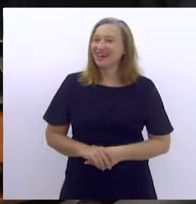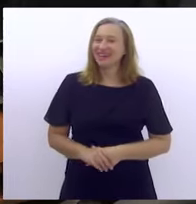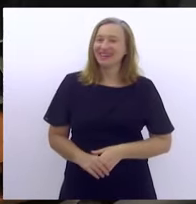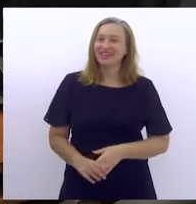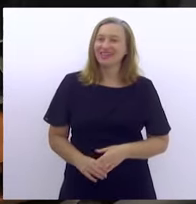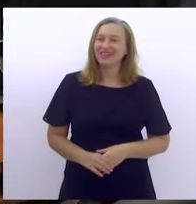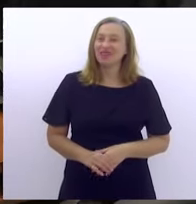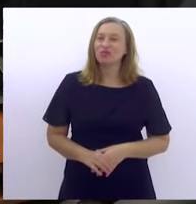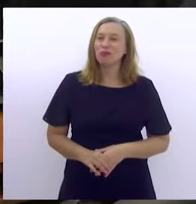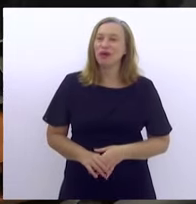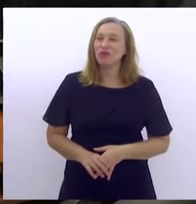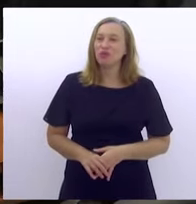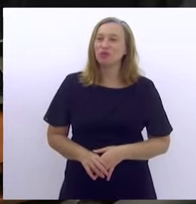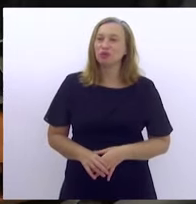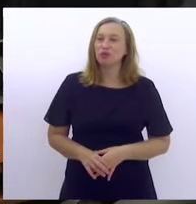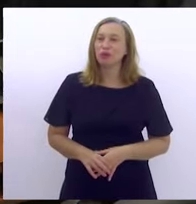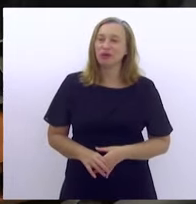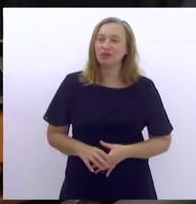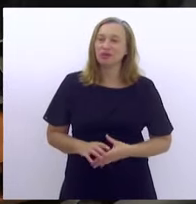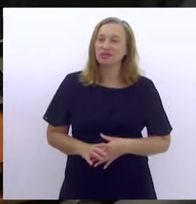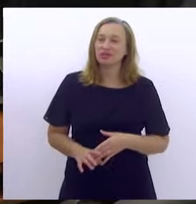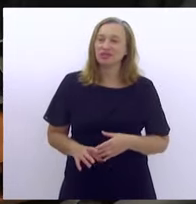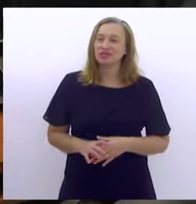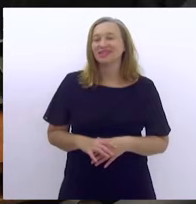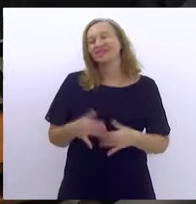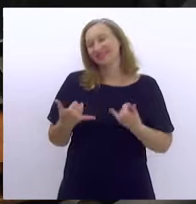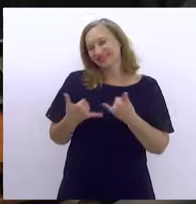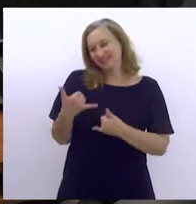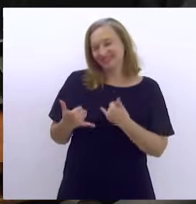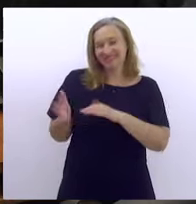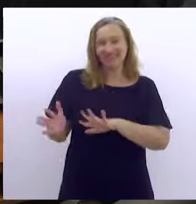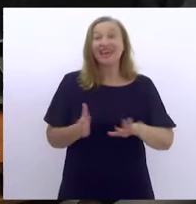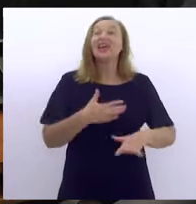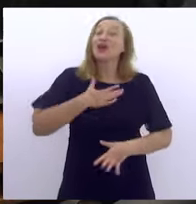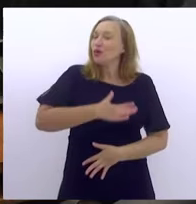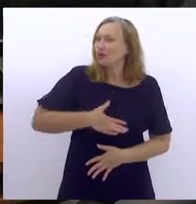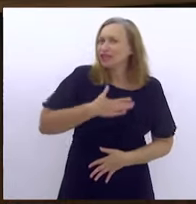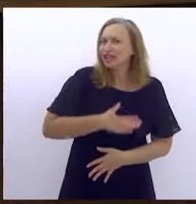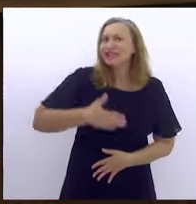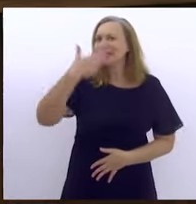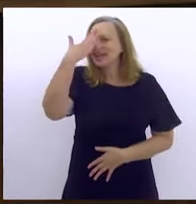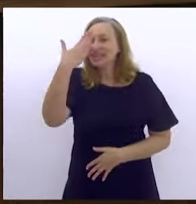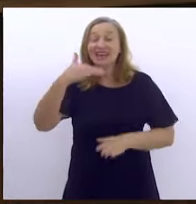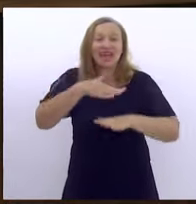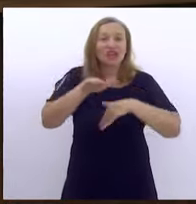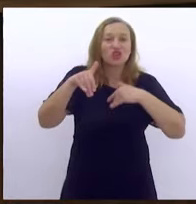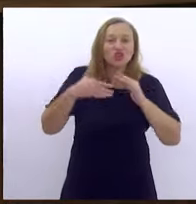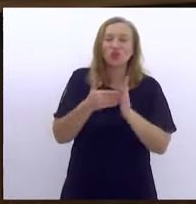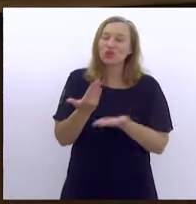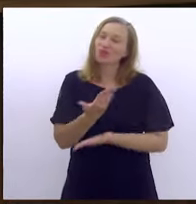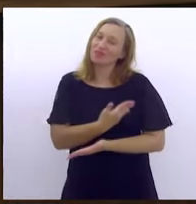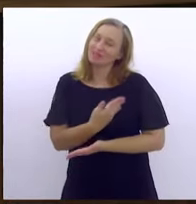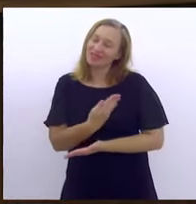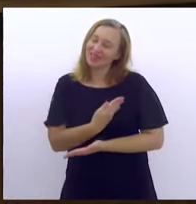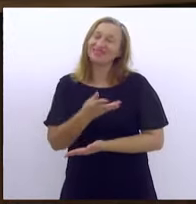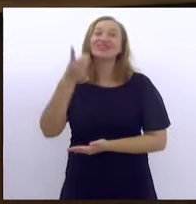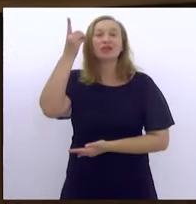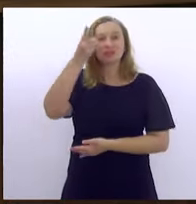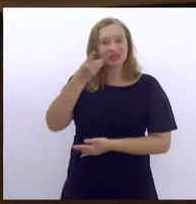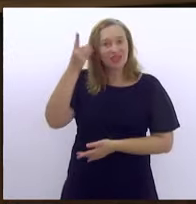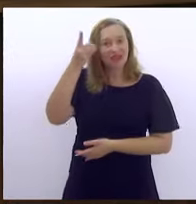Isso não condiz com Vossa Excelência. Estou brincando. Eu gostaria de agradecer a todos meus amigos,